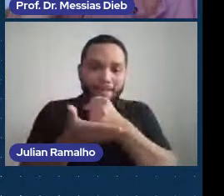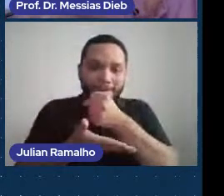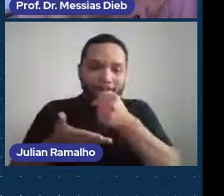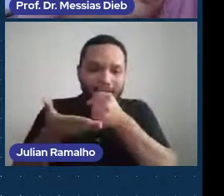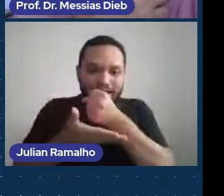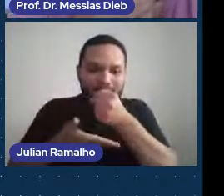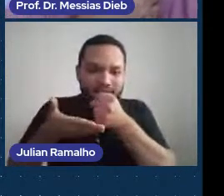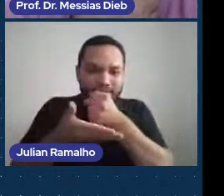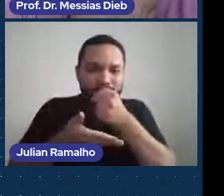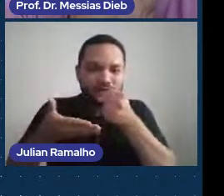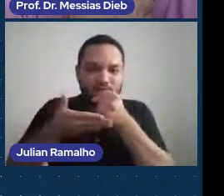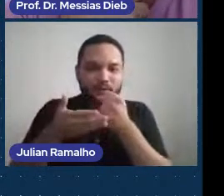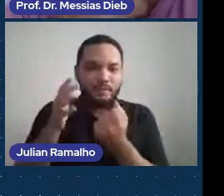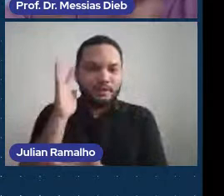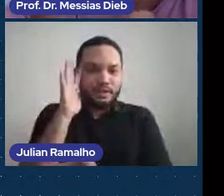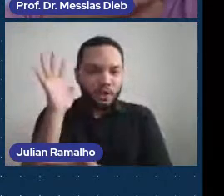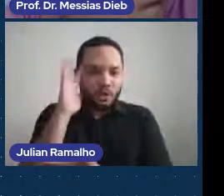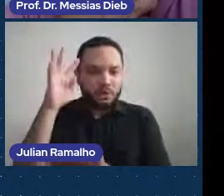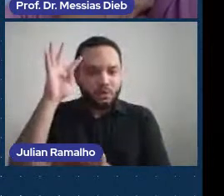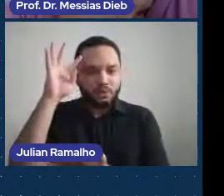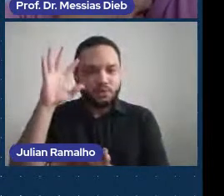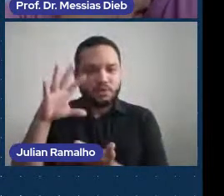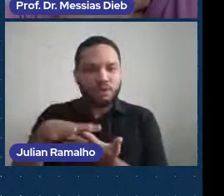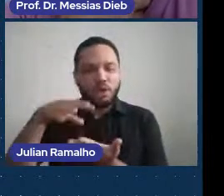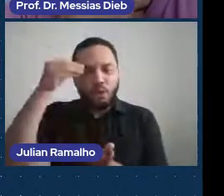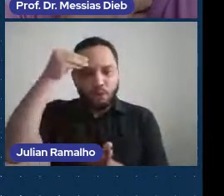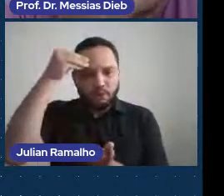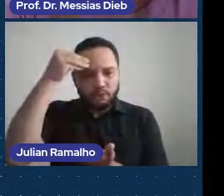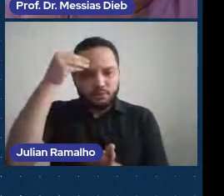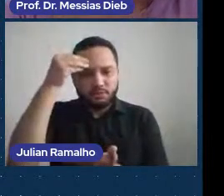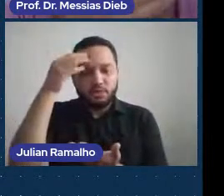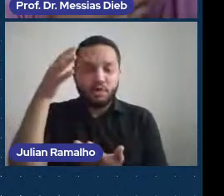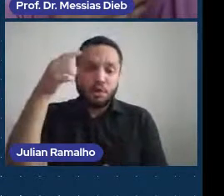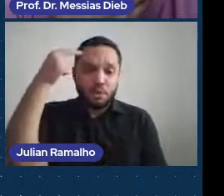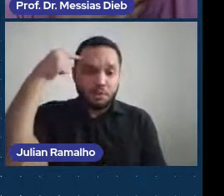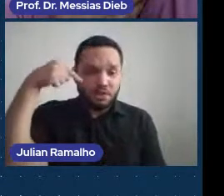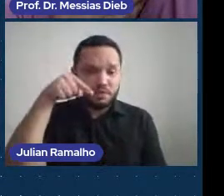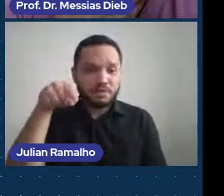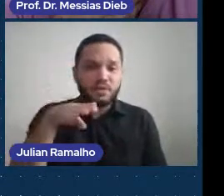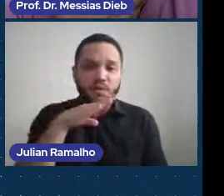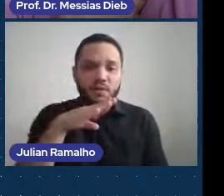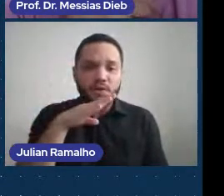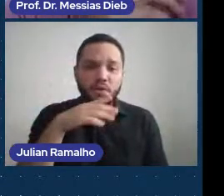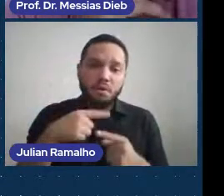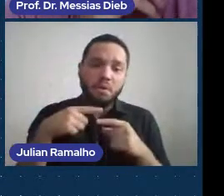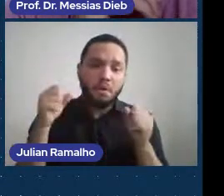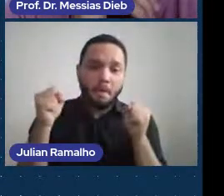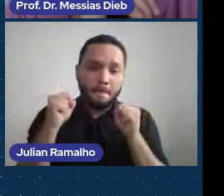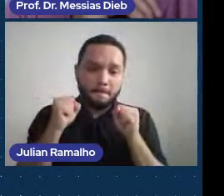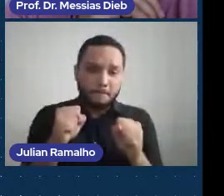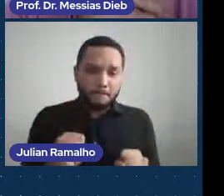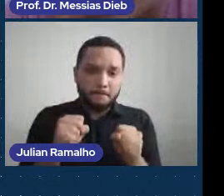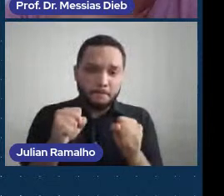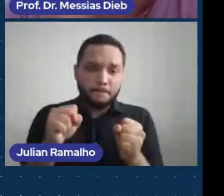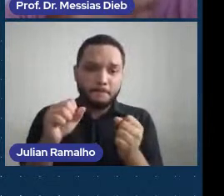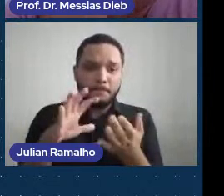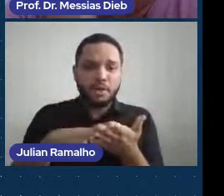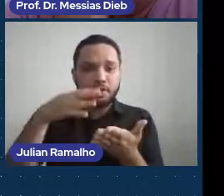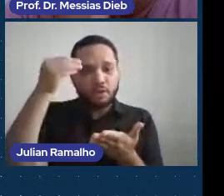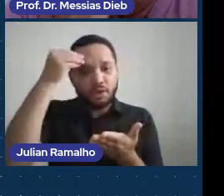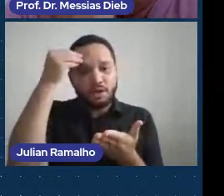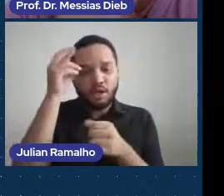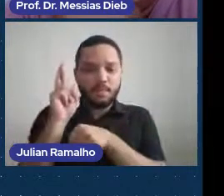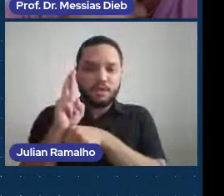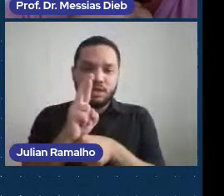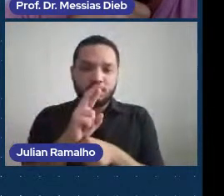teórico. Aqui, nesse caso, não sei se vocês conhecem, né? Mas eu já trabalharia com a teoria da representação social, que é uma teoria